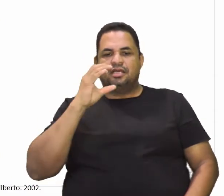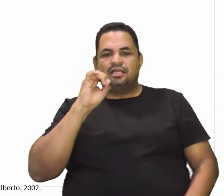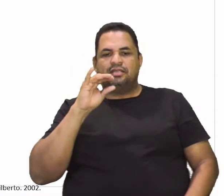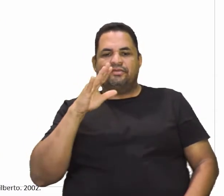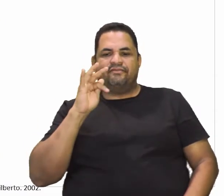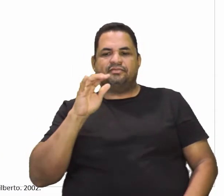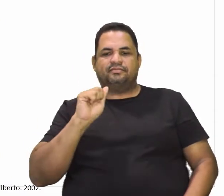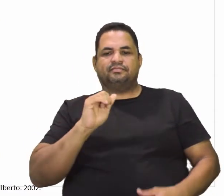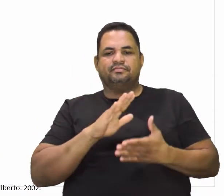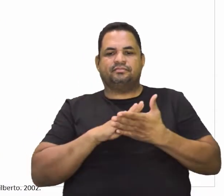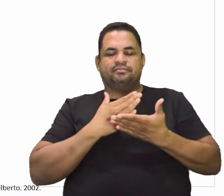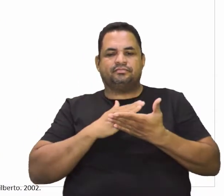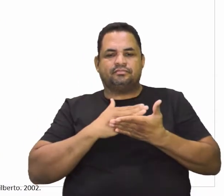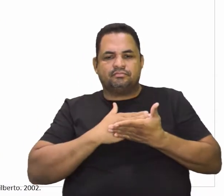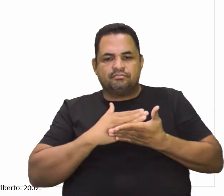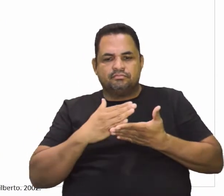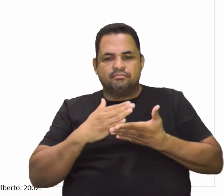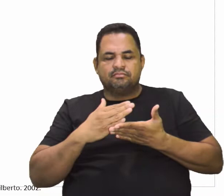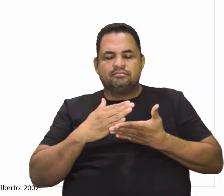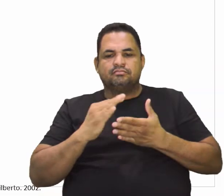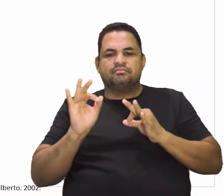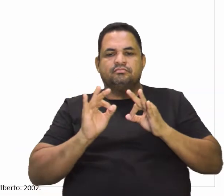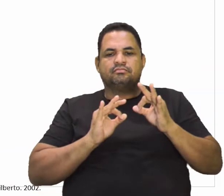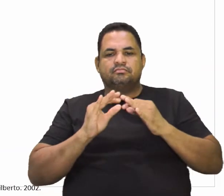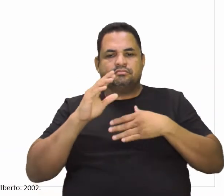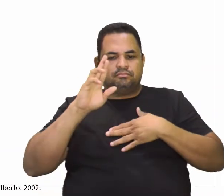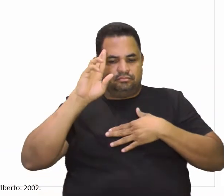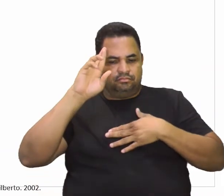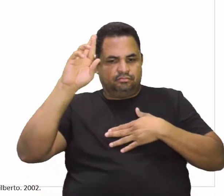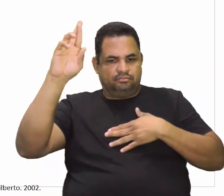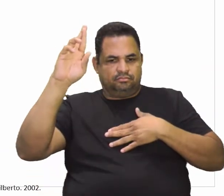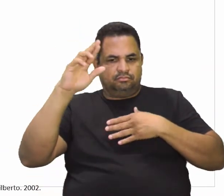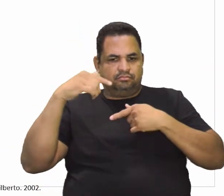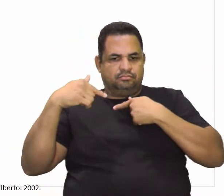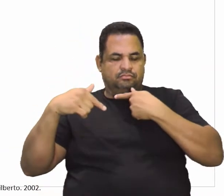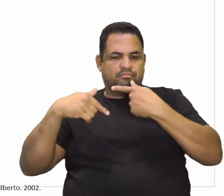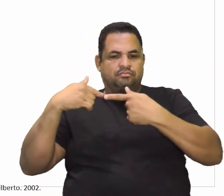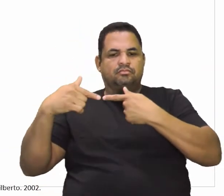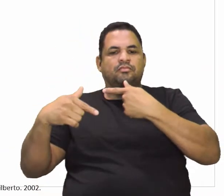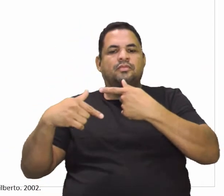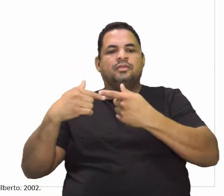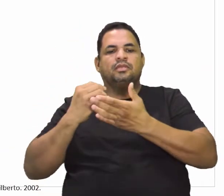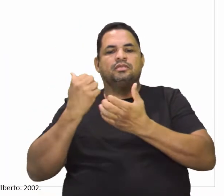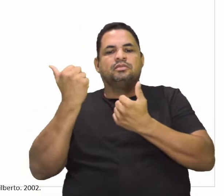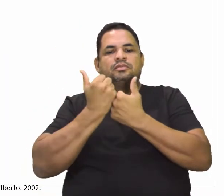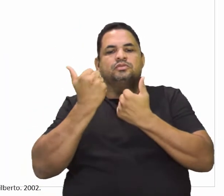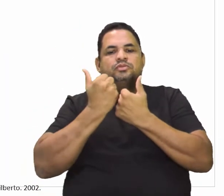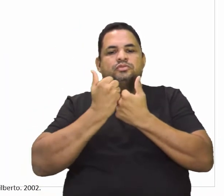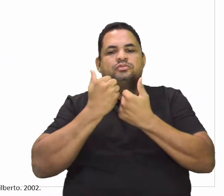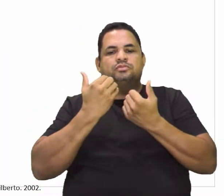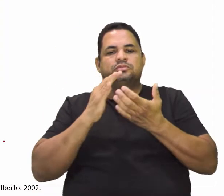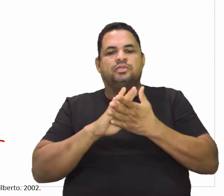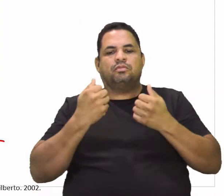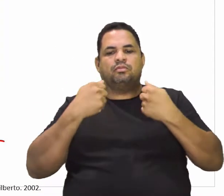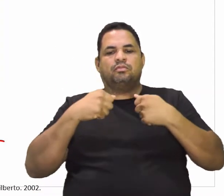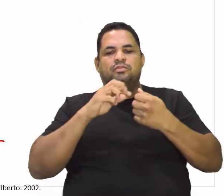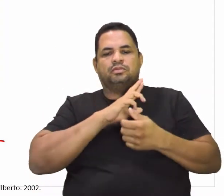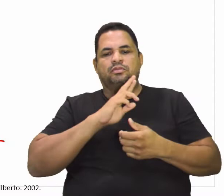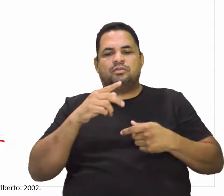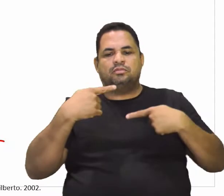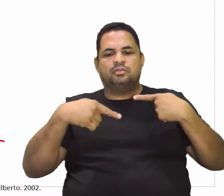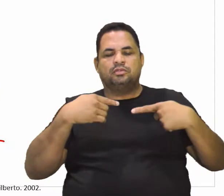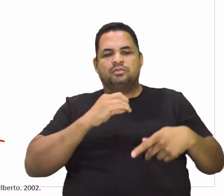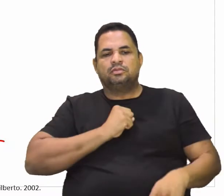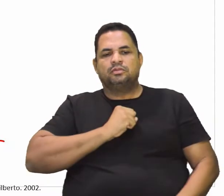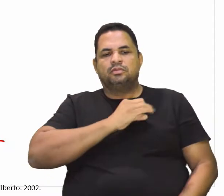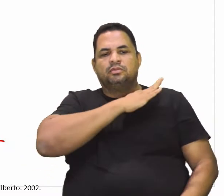aí, eles passaram a chefiar, sucessor do profeta, com poderes religiosos, políticos e